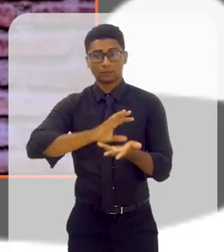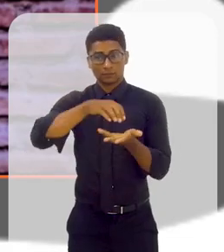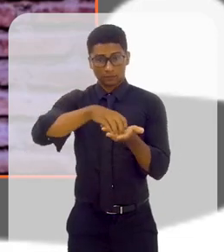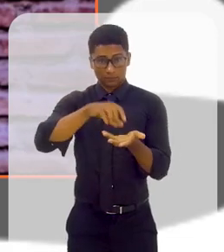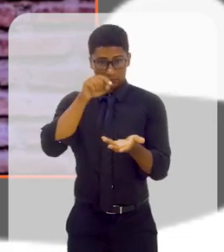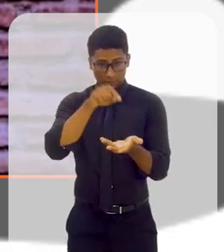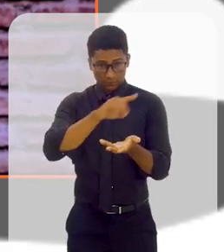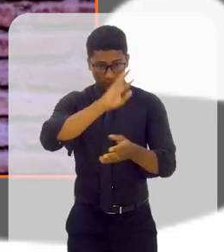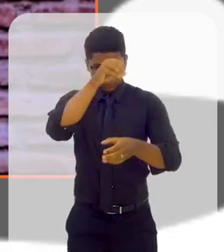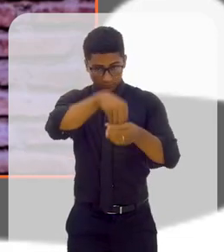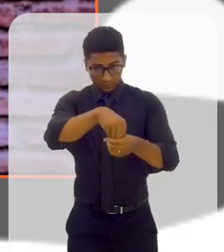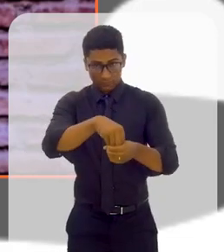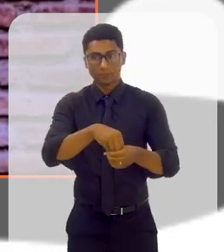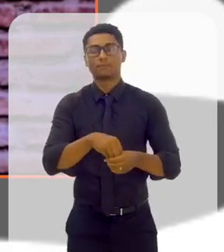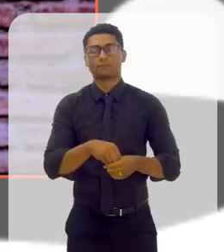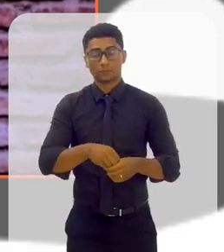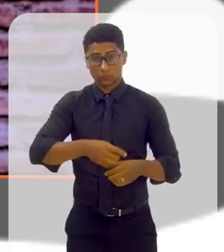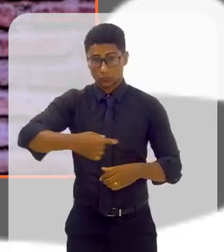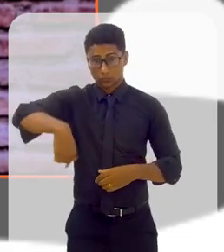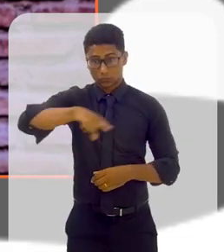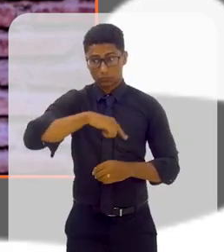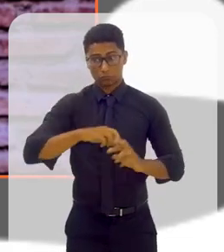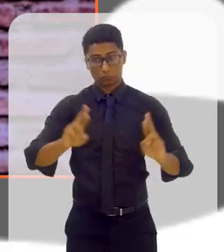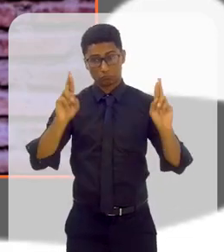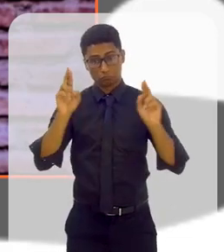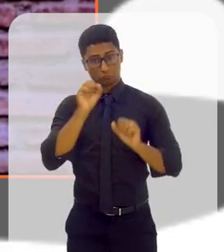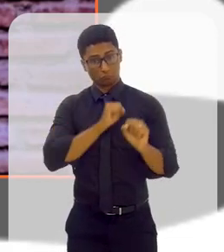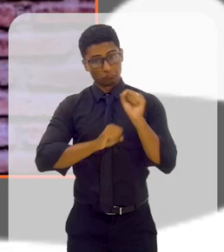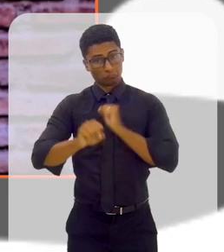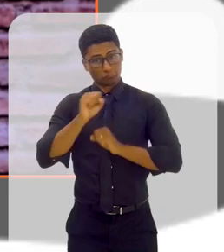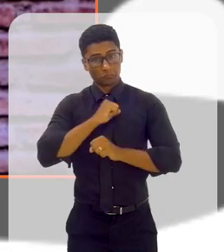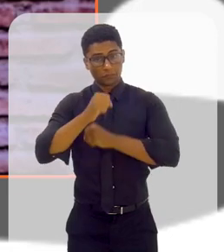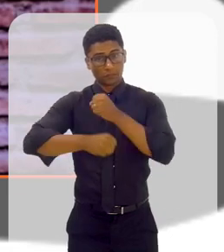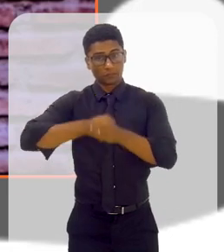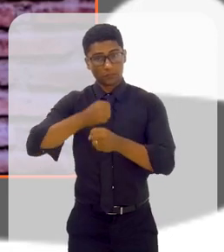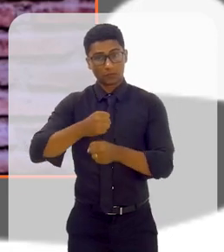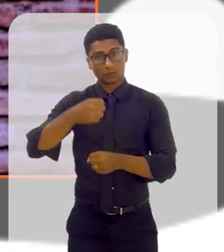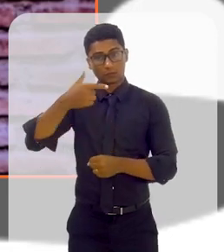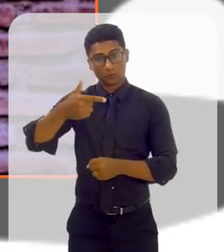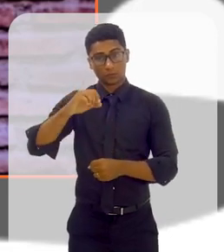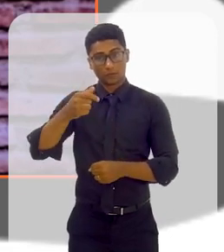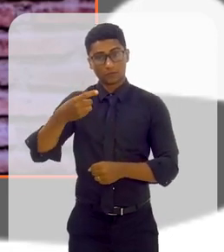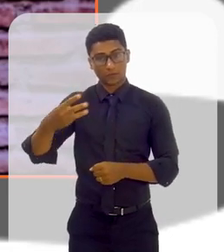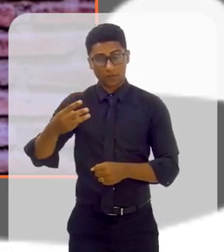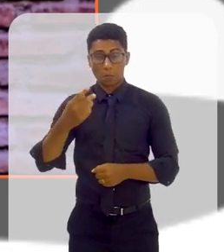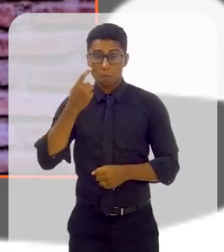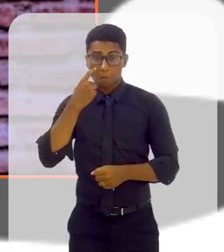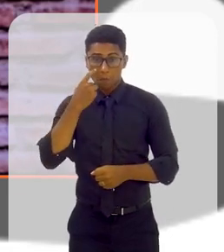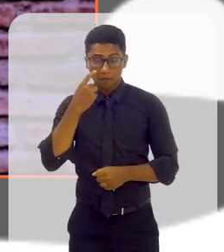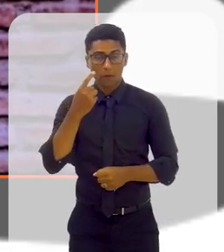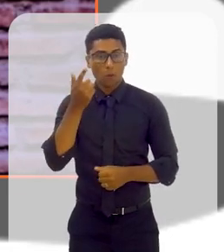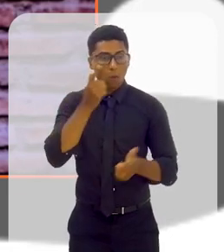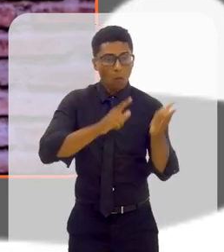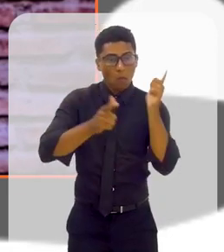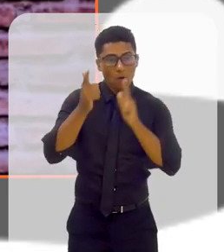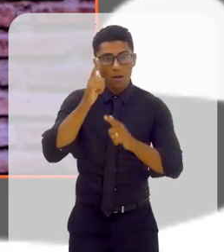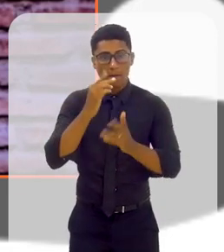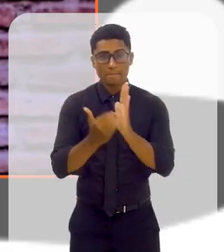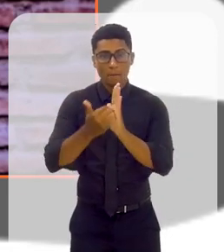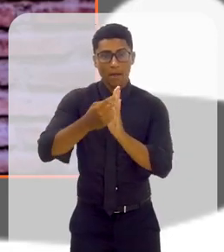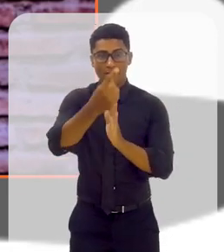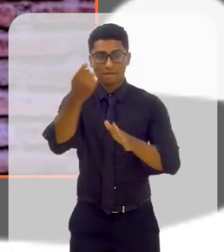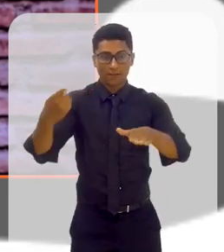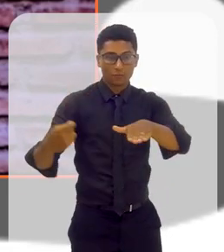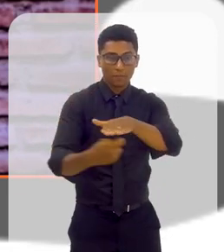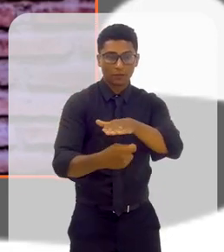negócio da remanufatura, a nossa expectativa em 2023 é ir para o mercado para captar recurso para que em